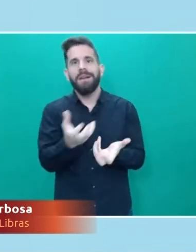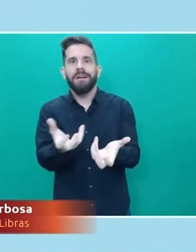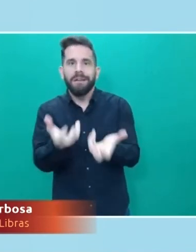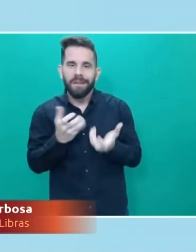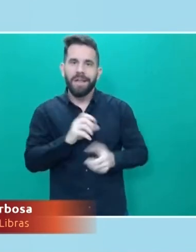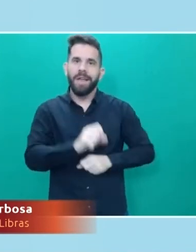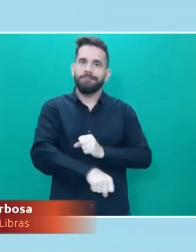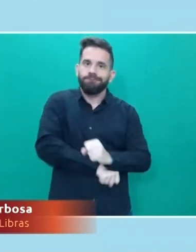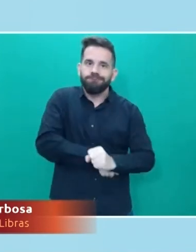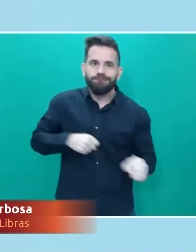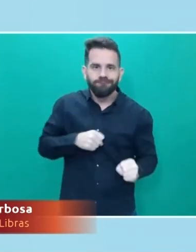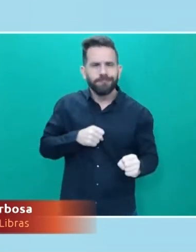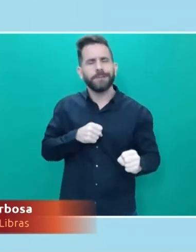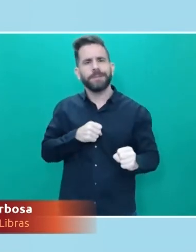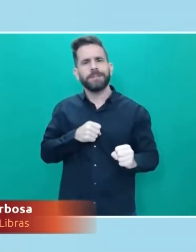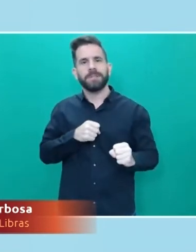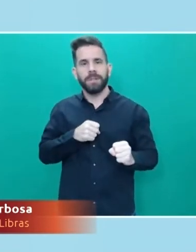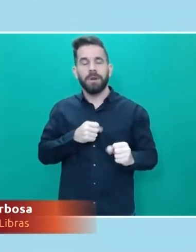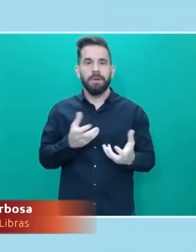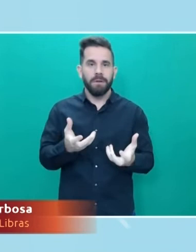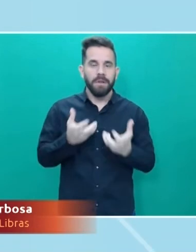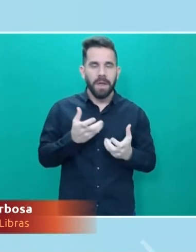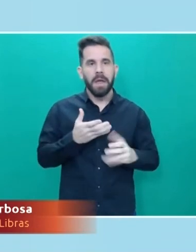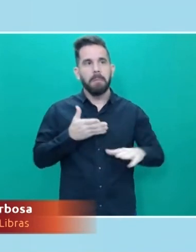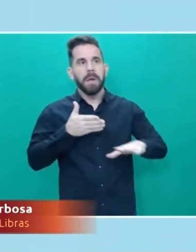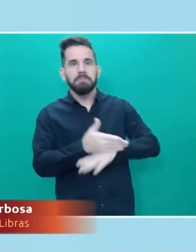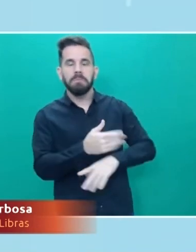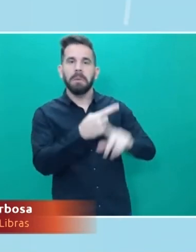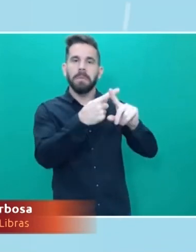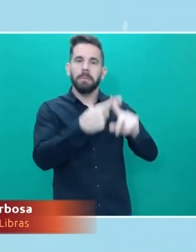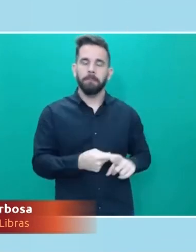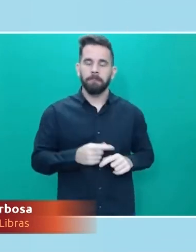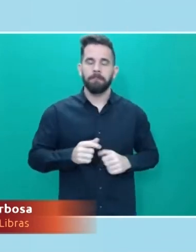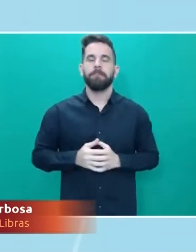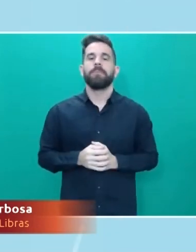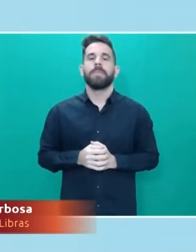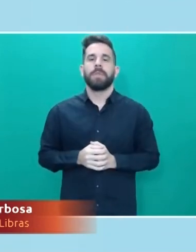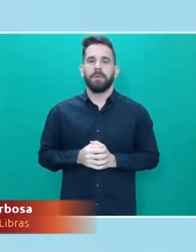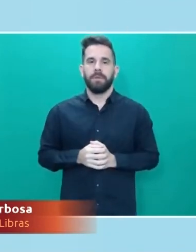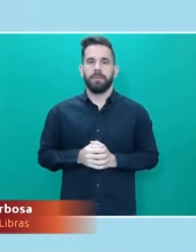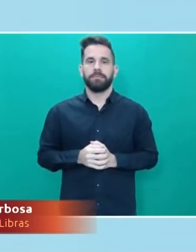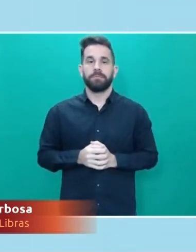campeonatos. Eu estou nessa trajetória já há